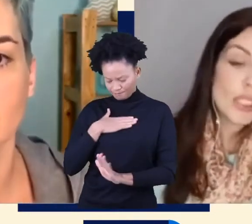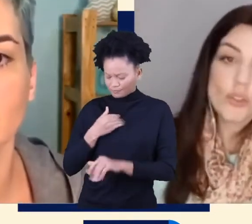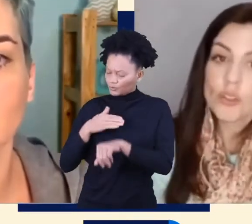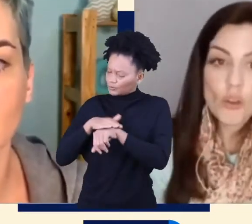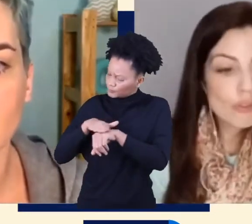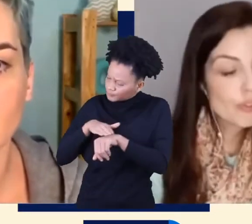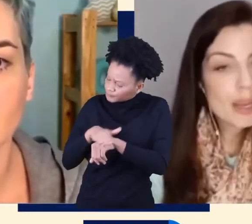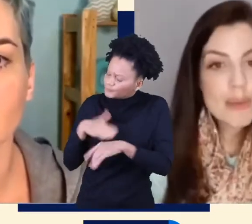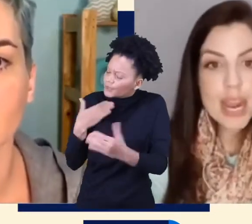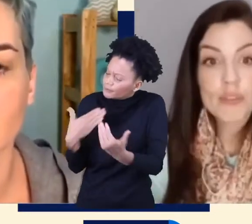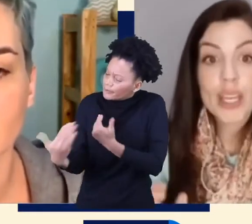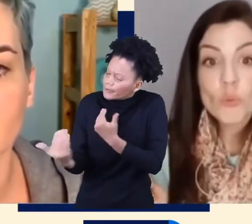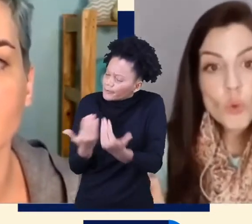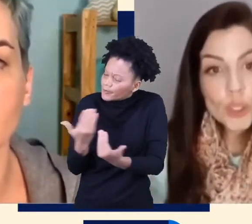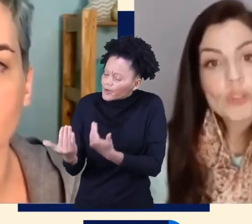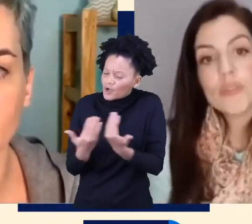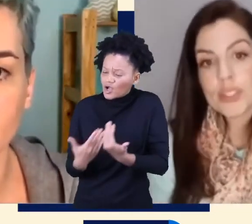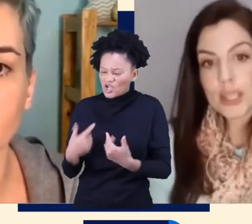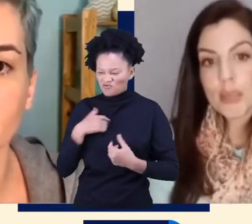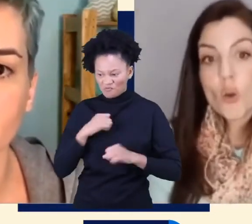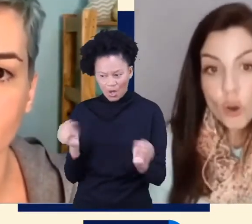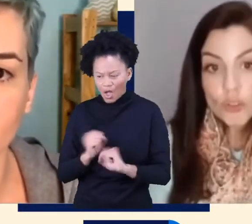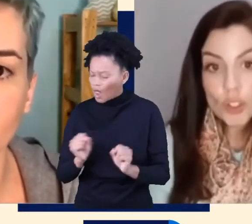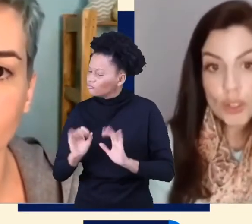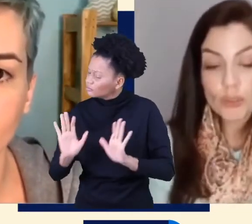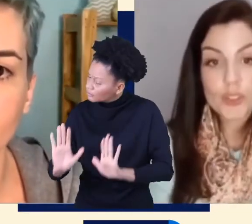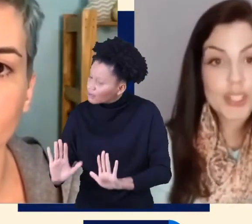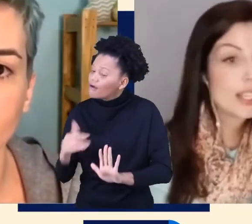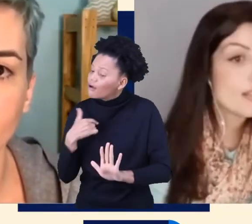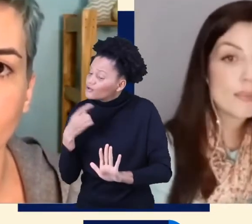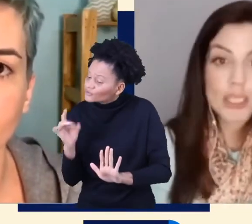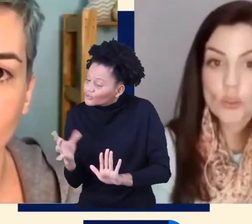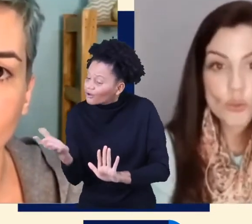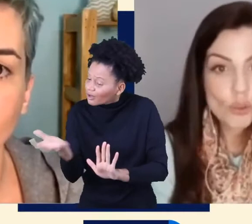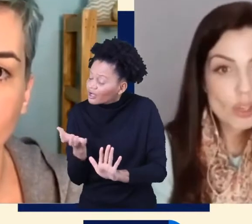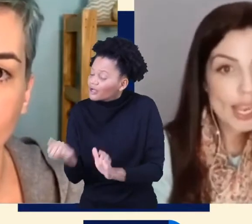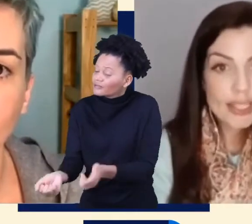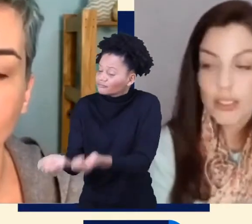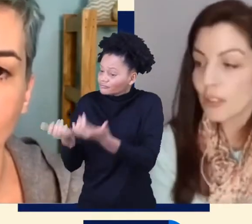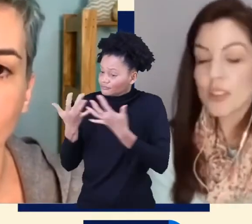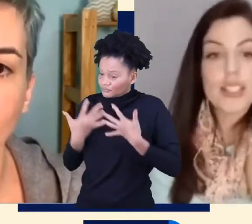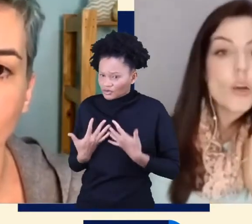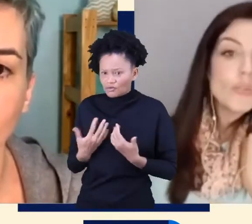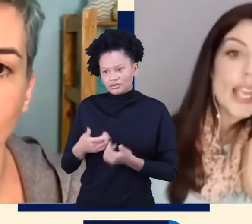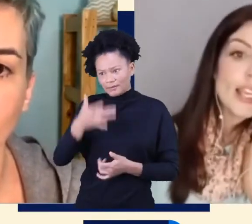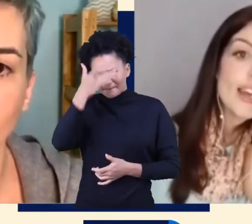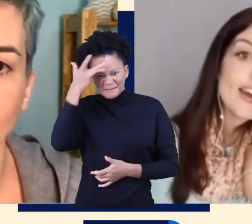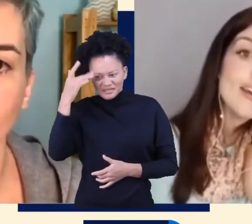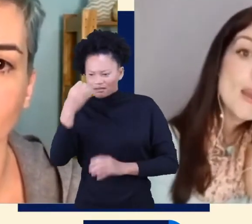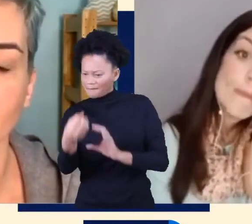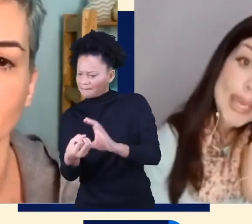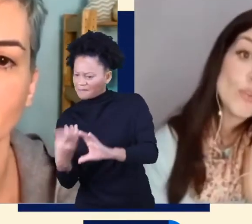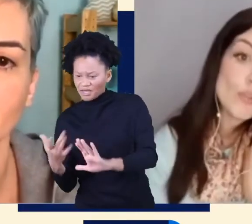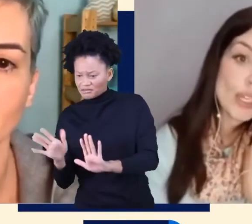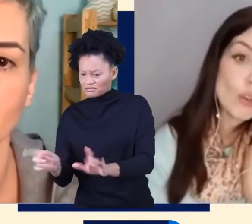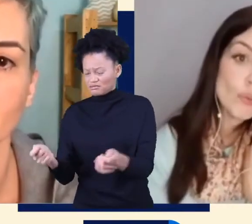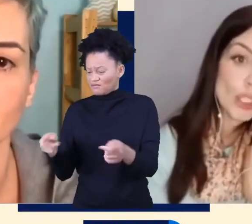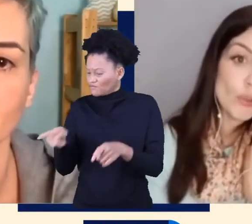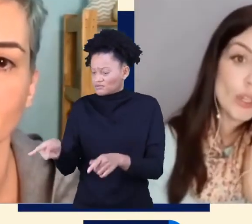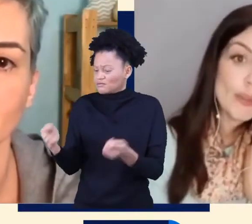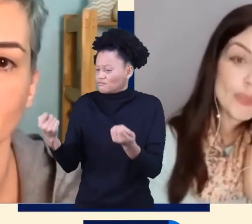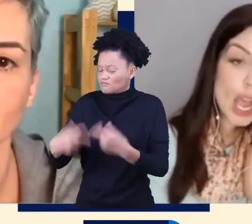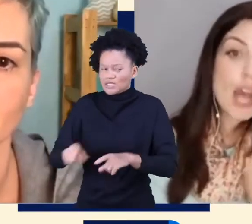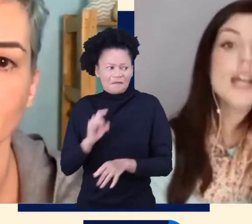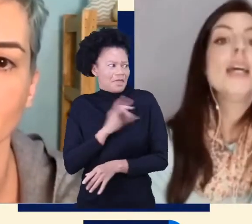conversar sobre isso, eu não vou ficar brava, eu quero muito que você me conte quando você receber isso dos colegas e que você não tenha medo de falar